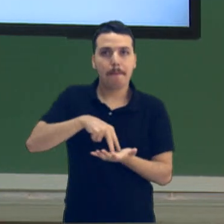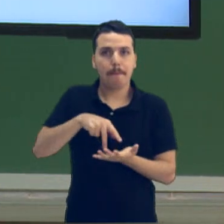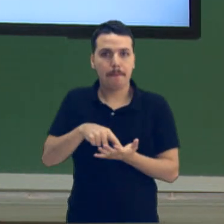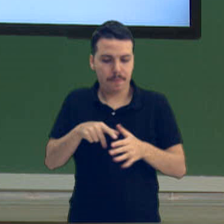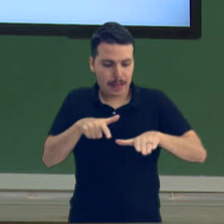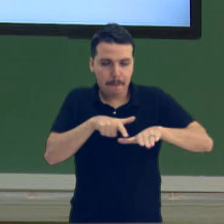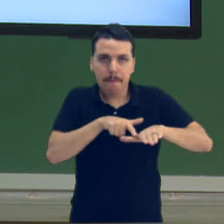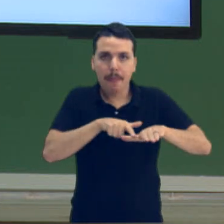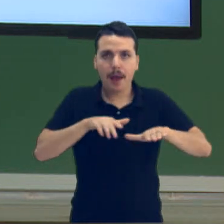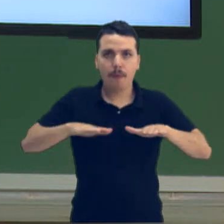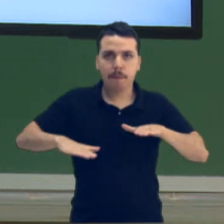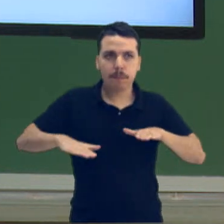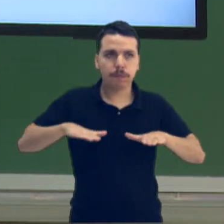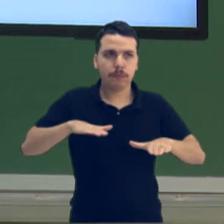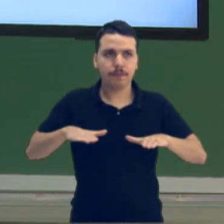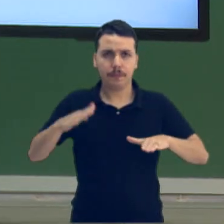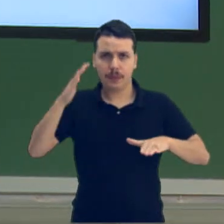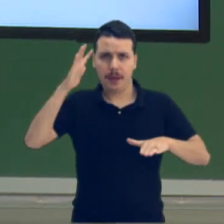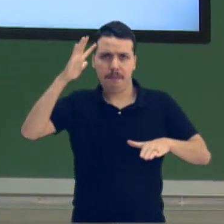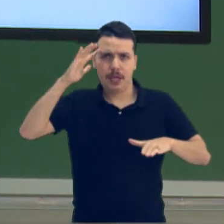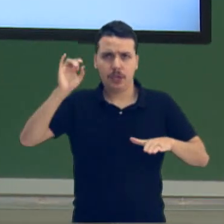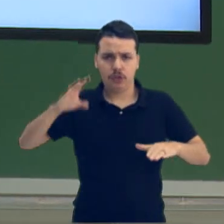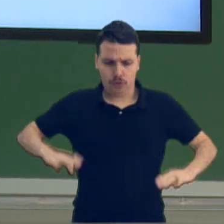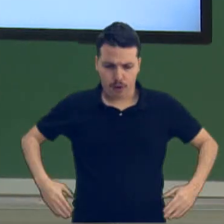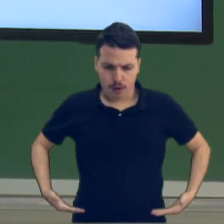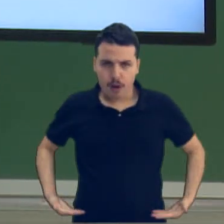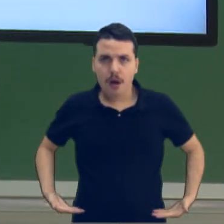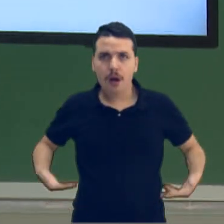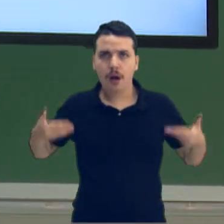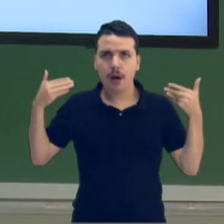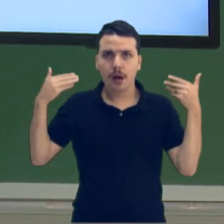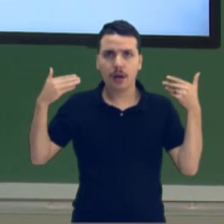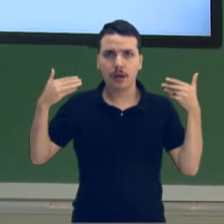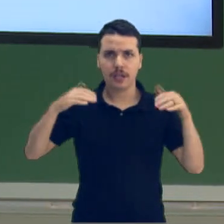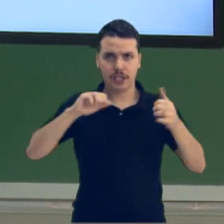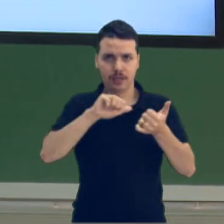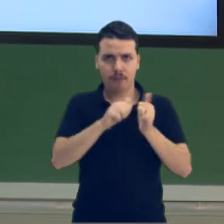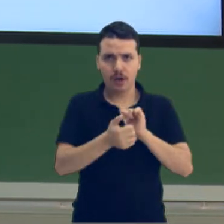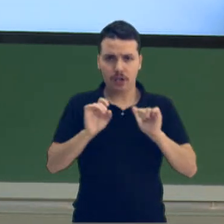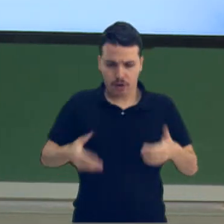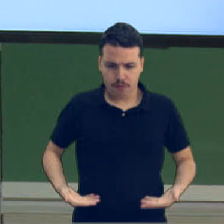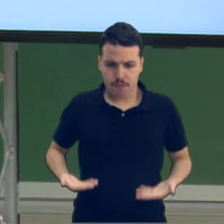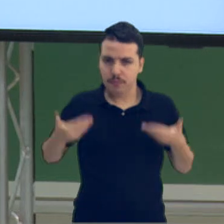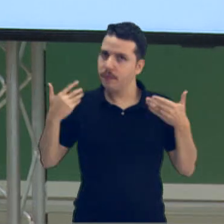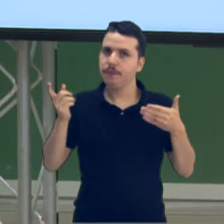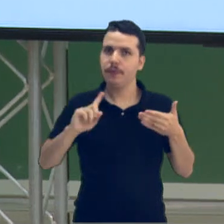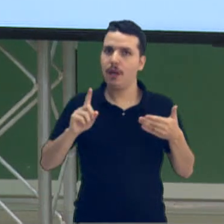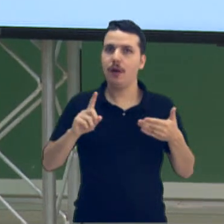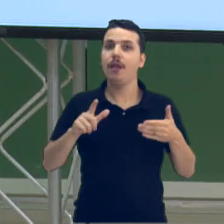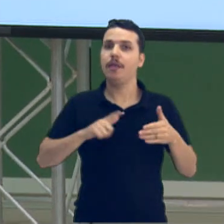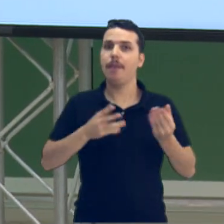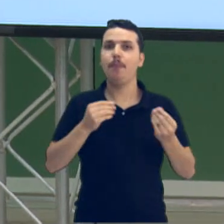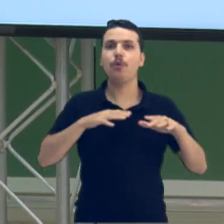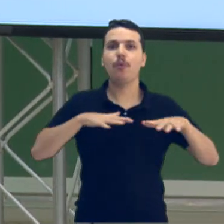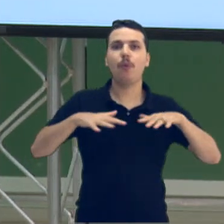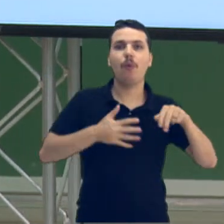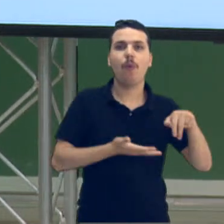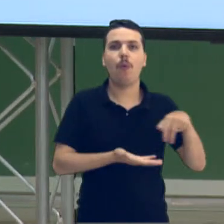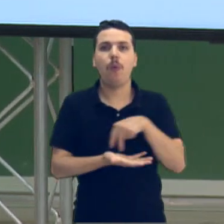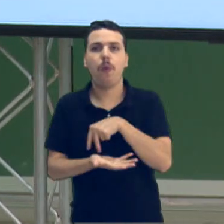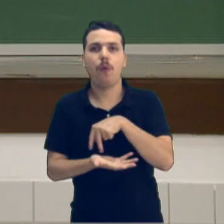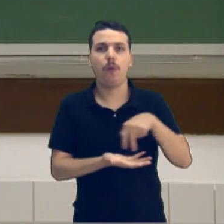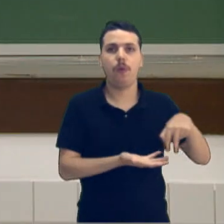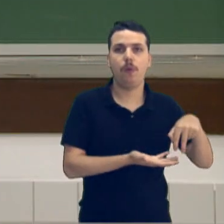pensem que a gente só trabalha membros superiores, né, nesses esportes. A gente trabalha muito deslocamento,